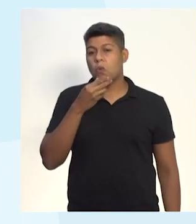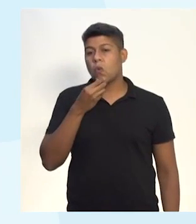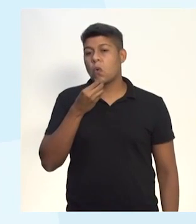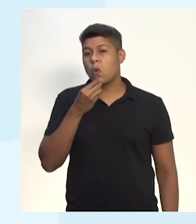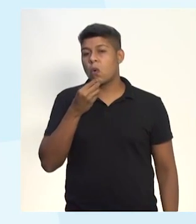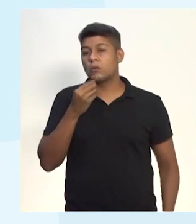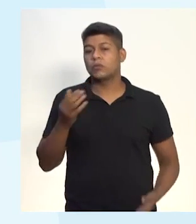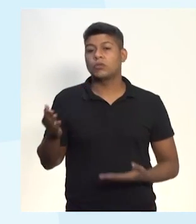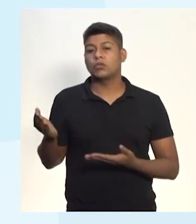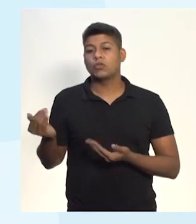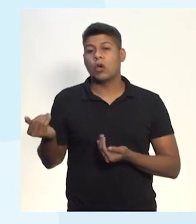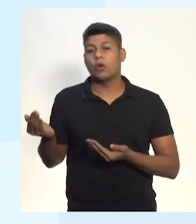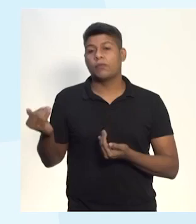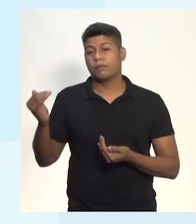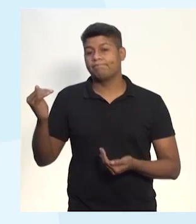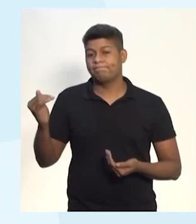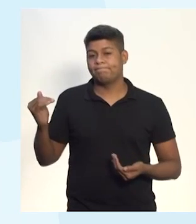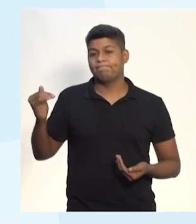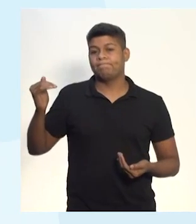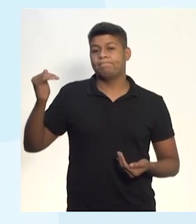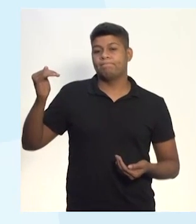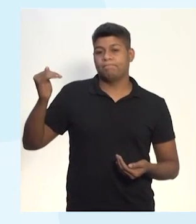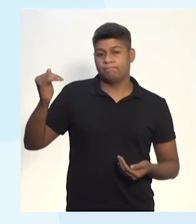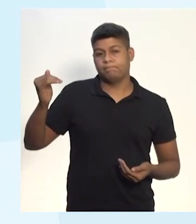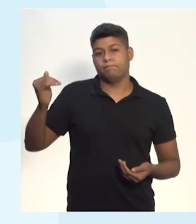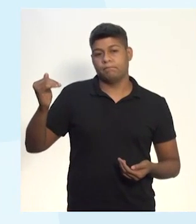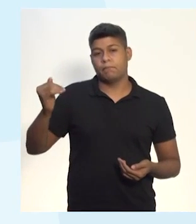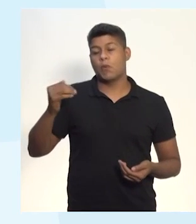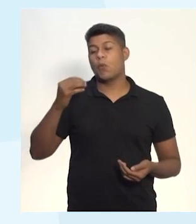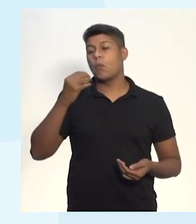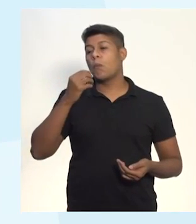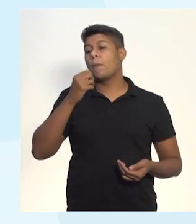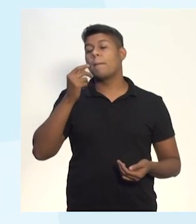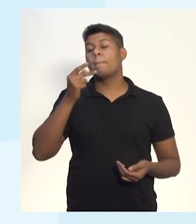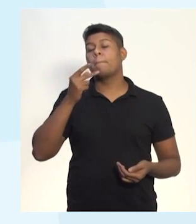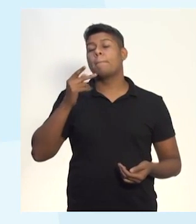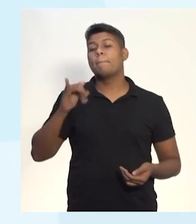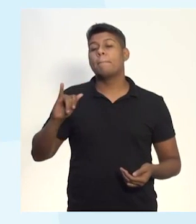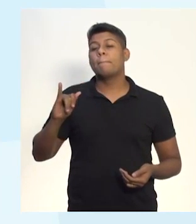uma jovem adulta, ela perde seu pai adotivo.